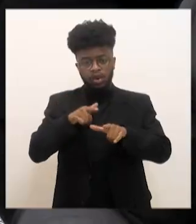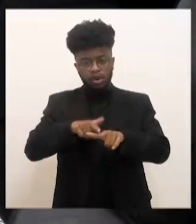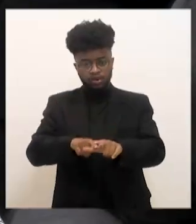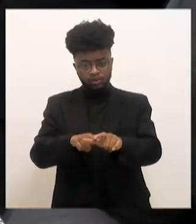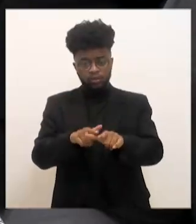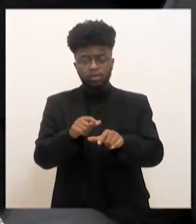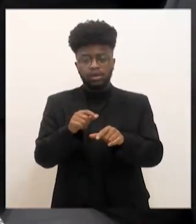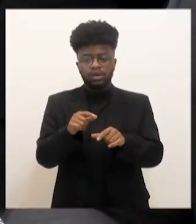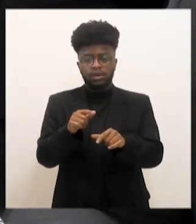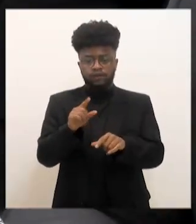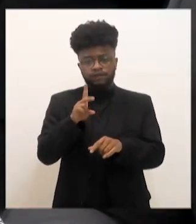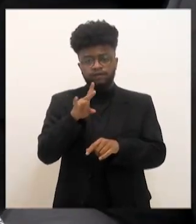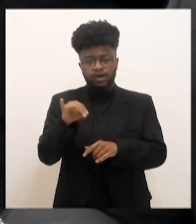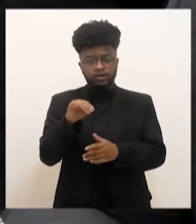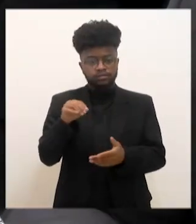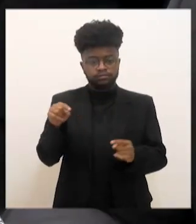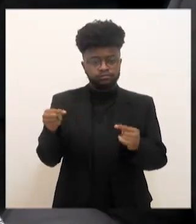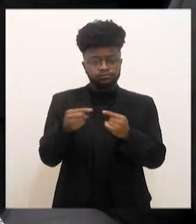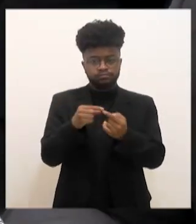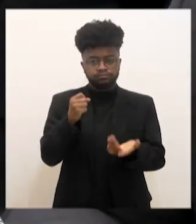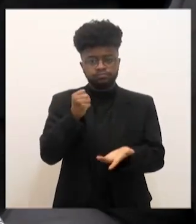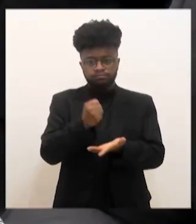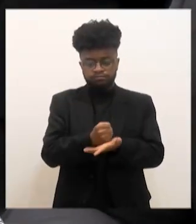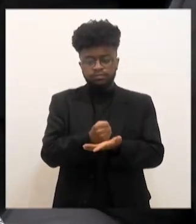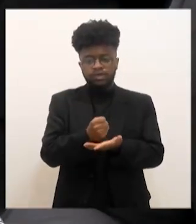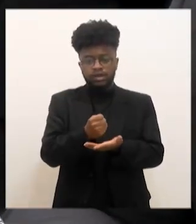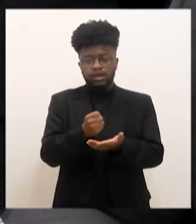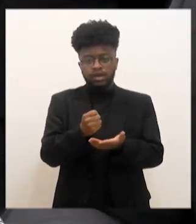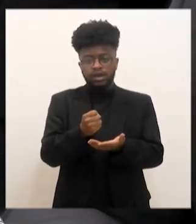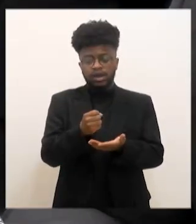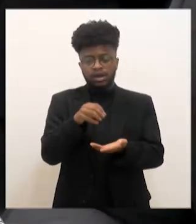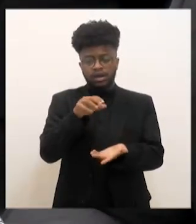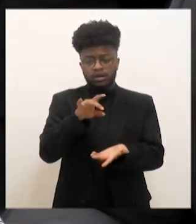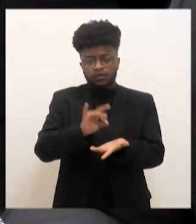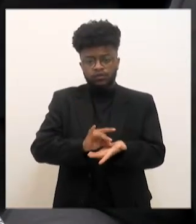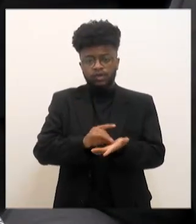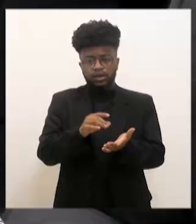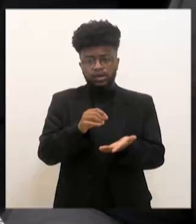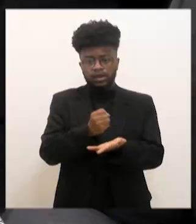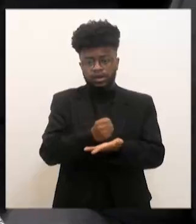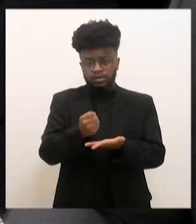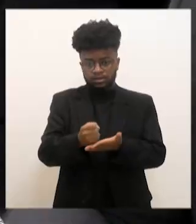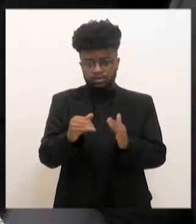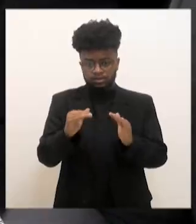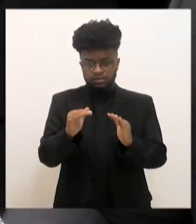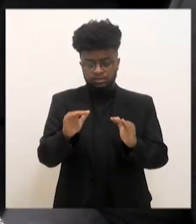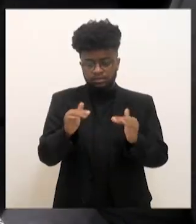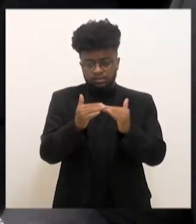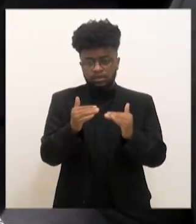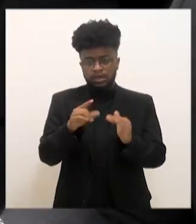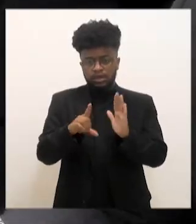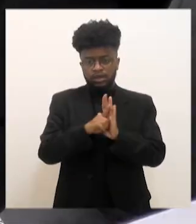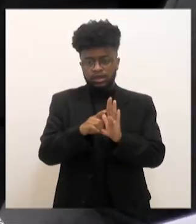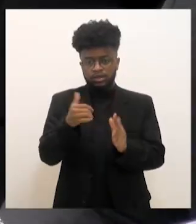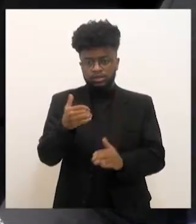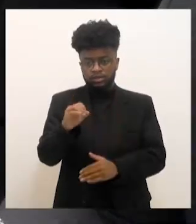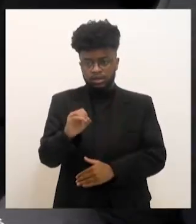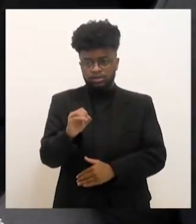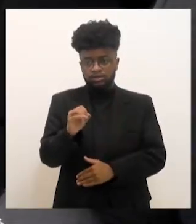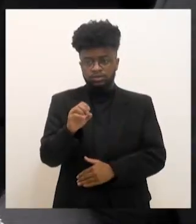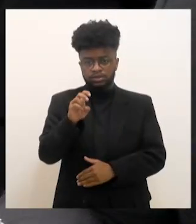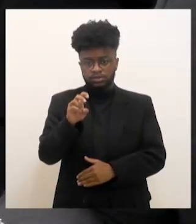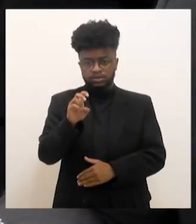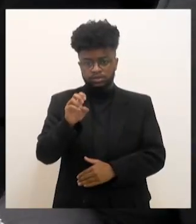será convertido em casamento civil nos termos do artigo 1515 da Lei 10.406. O artigo 3º responde